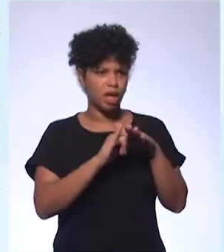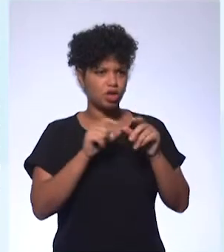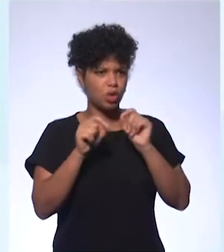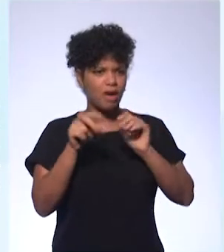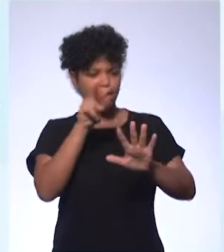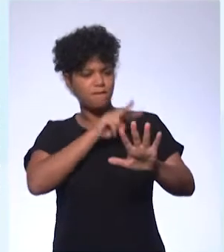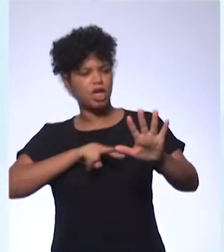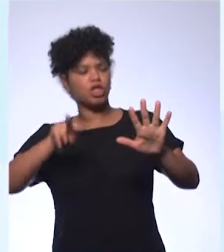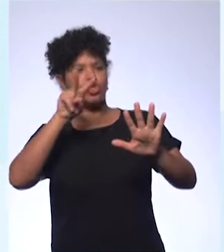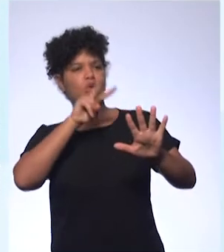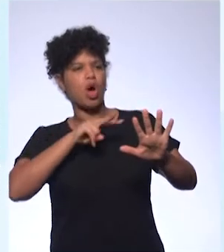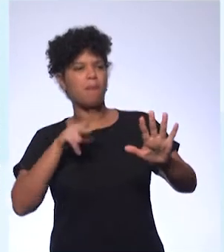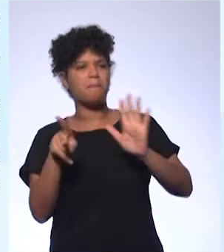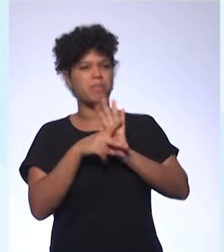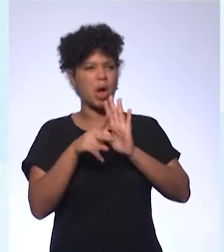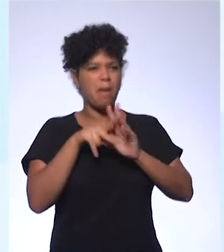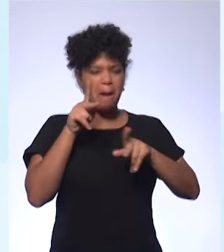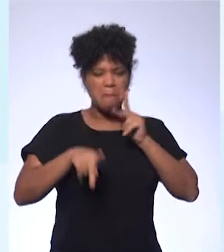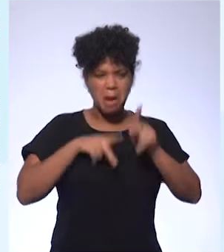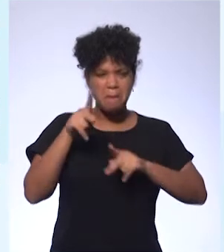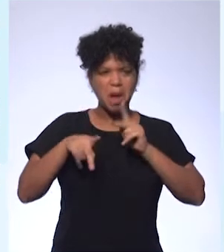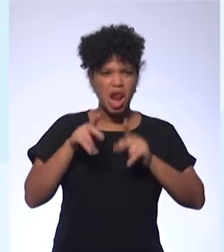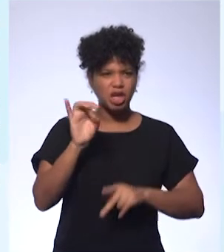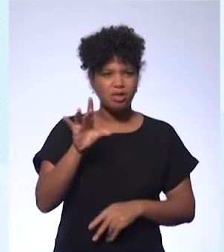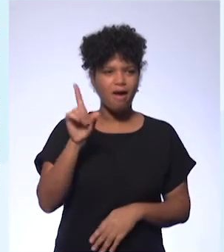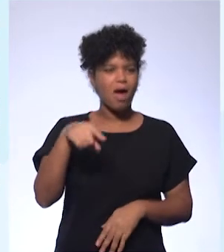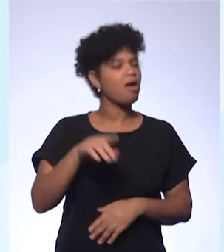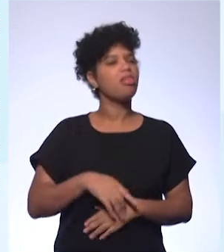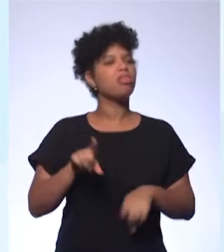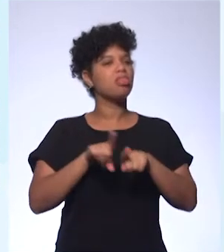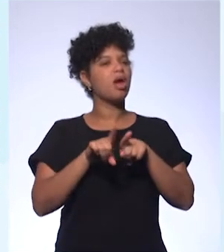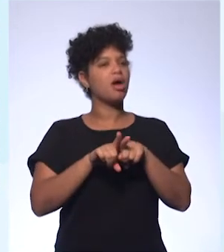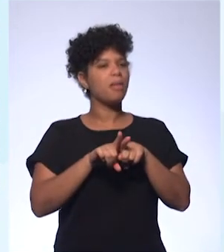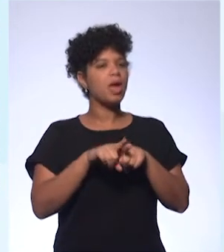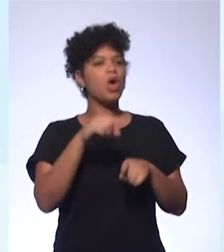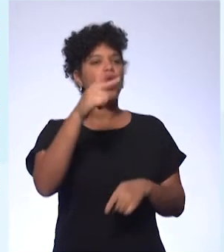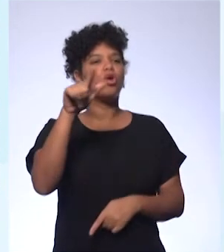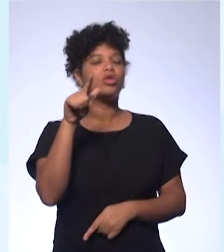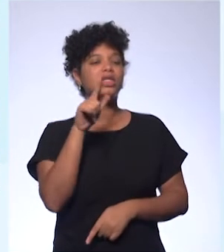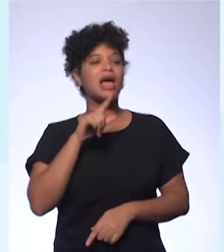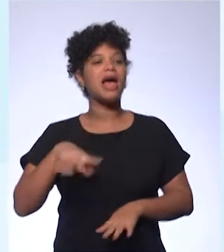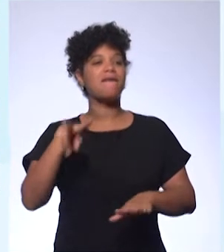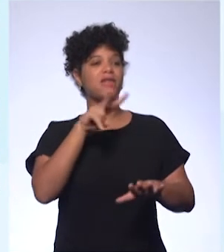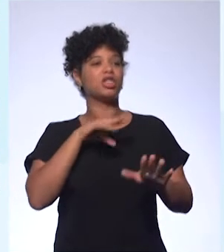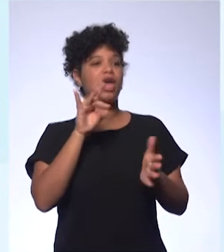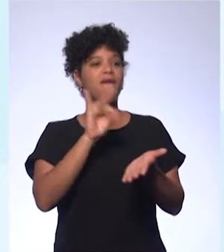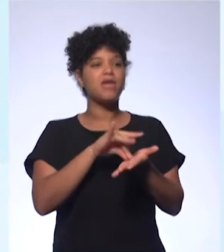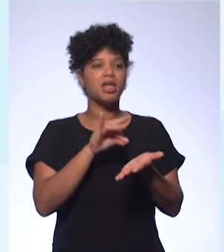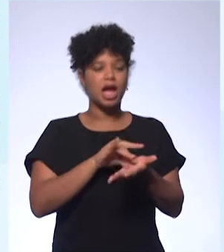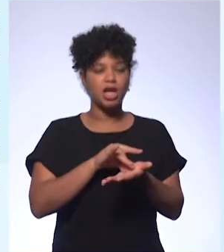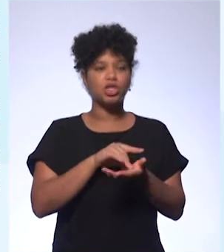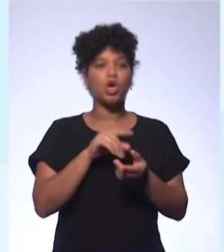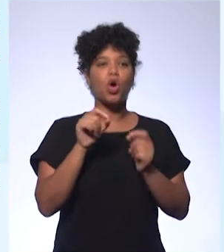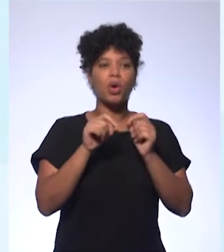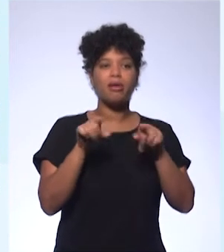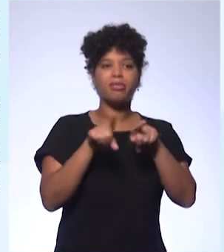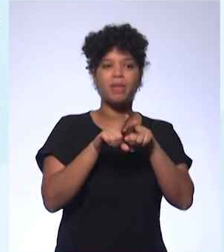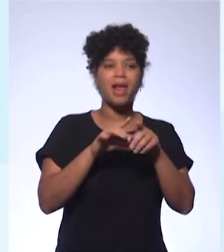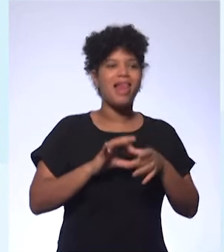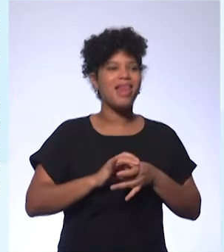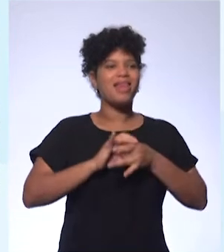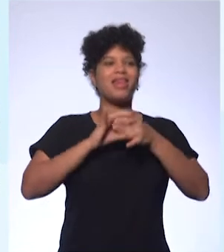popular. Então, a abolição dos elementos realistas em detrimento das distorções e traços do mundo onírico, bem como